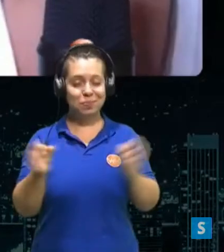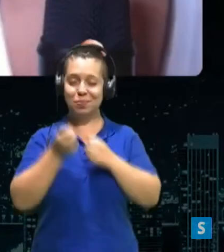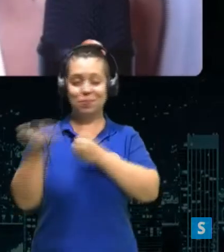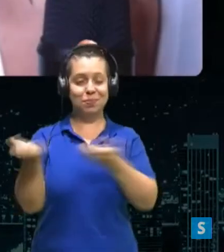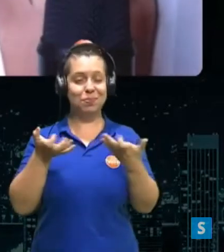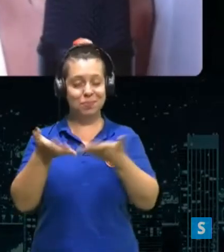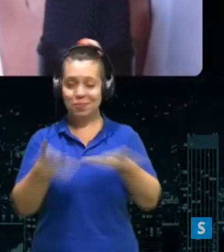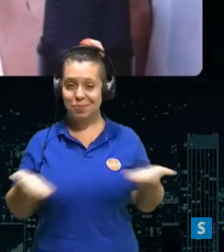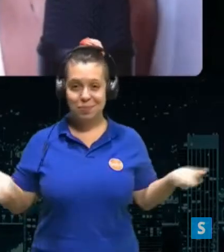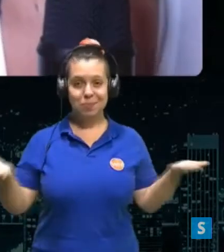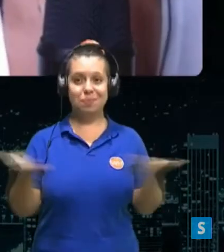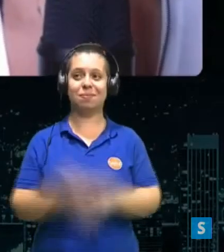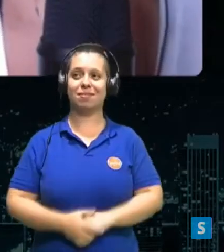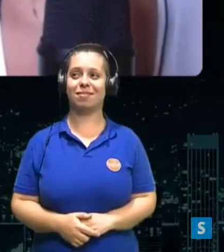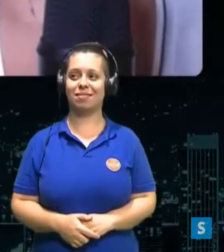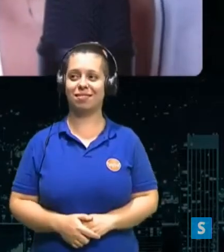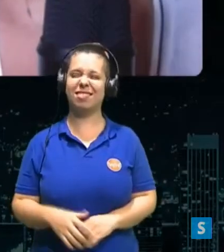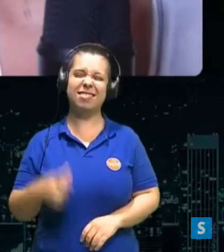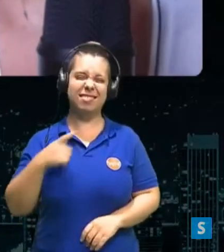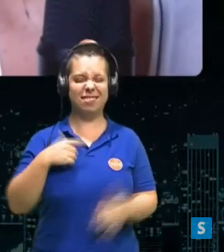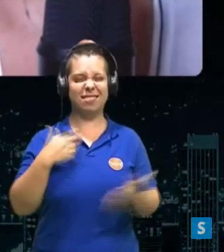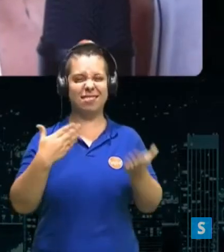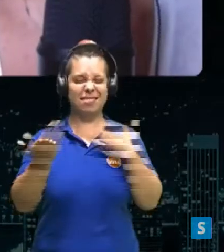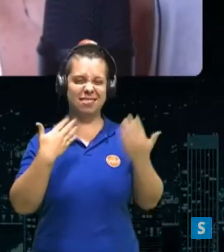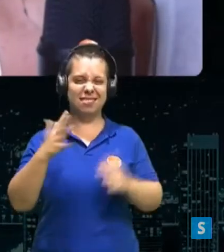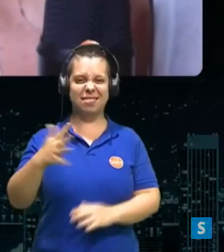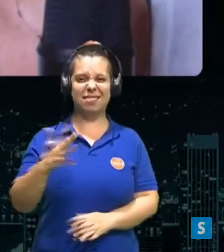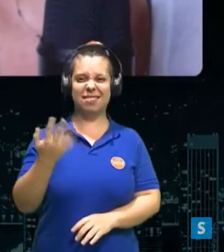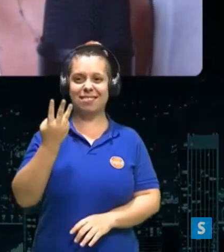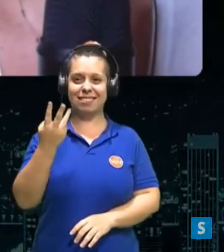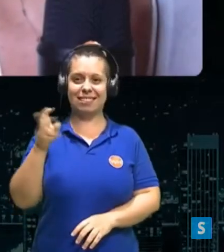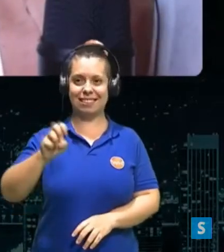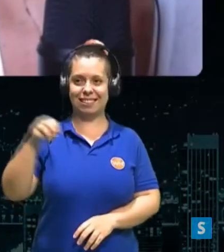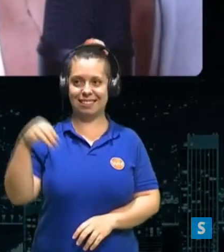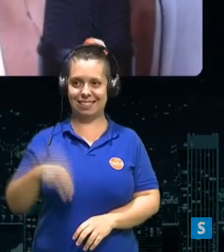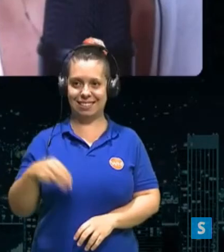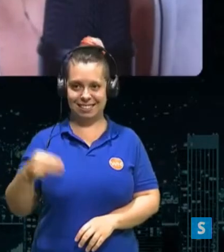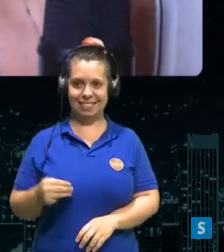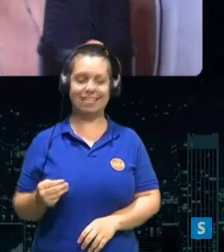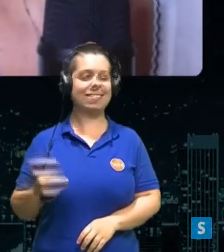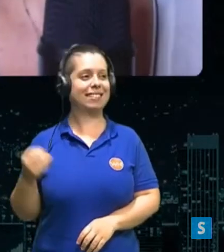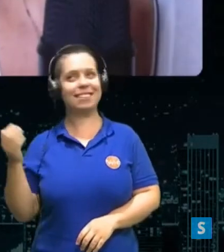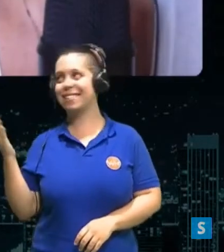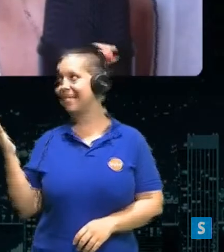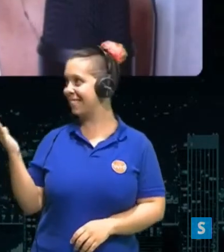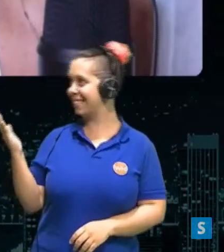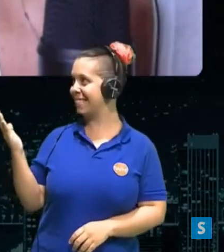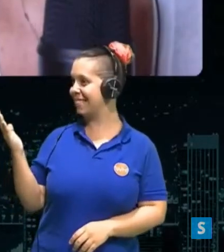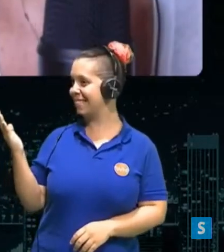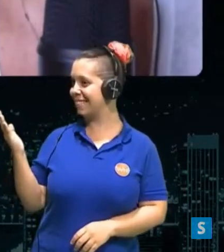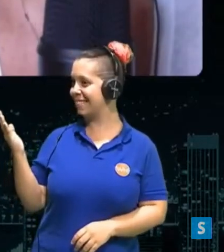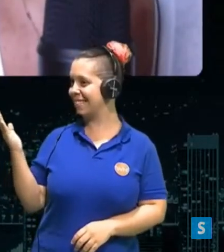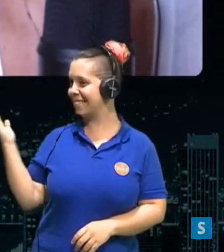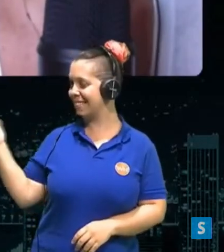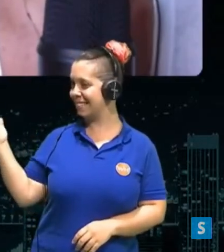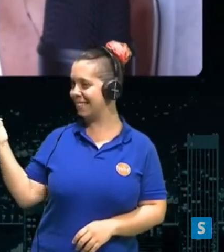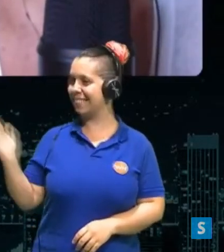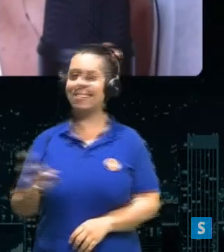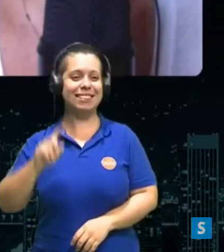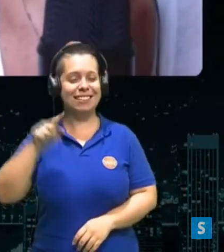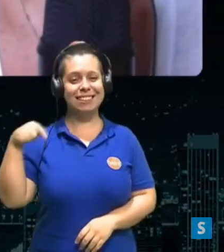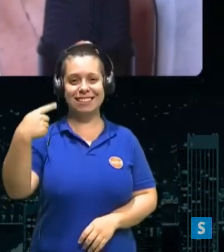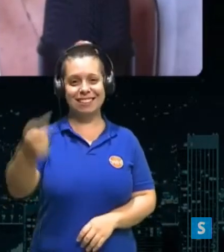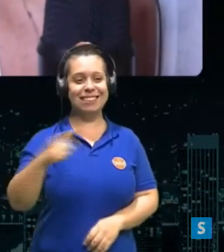uma conversa de 35 minutos com baminuzzi e Adrian grenier e depois a gente vai ter perguntas o